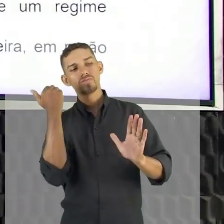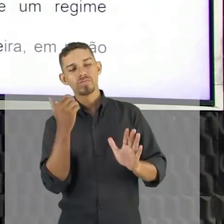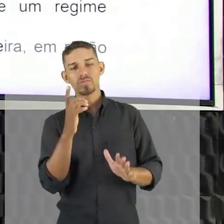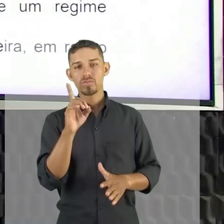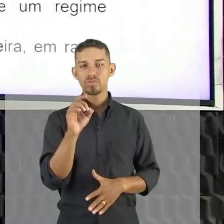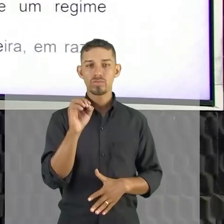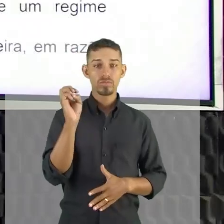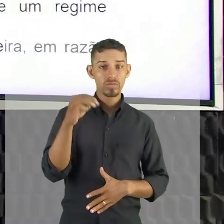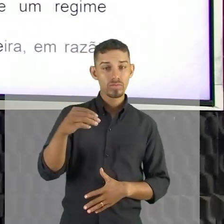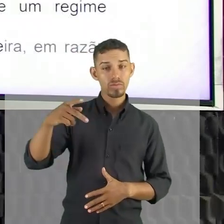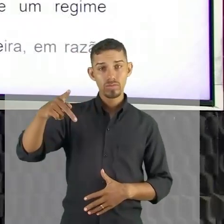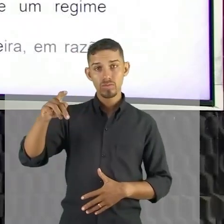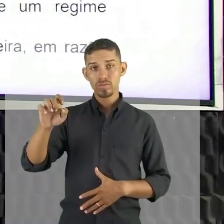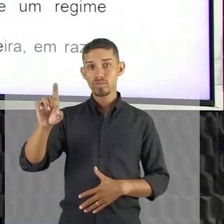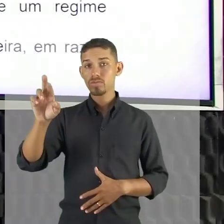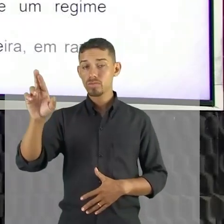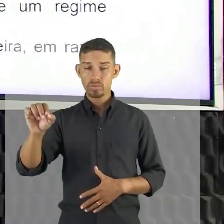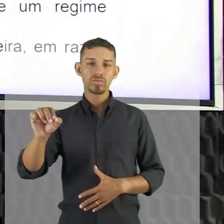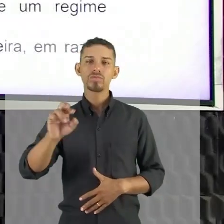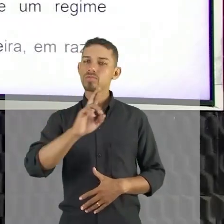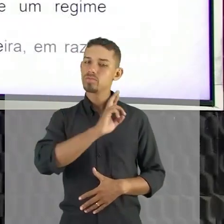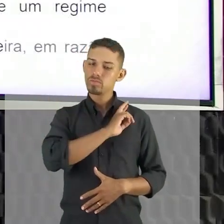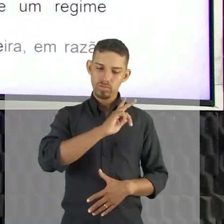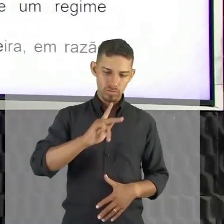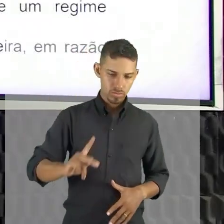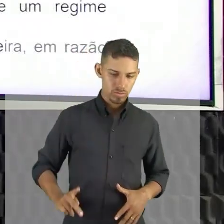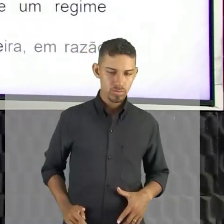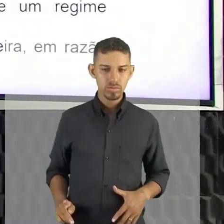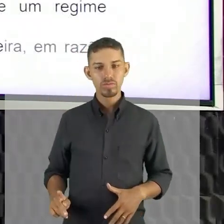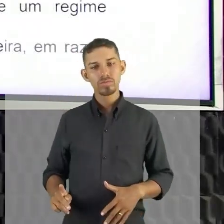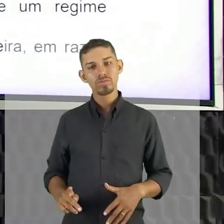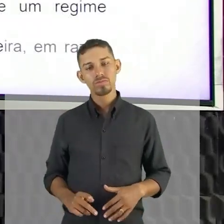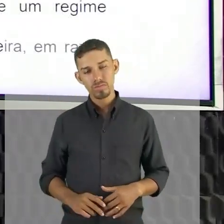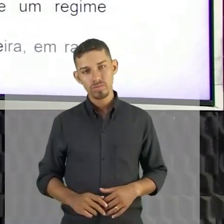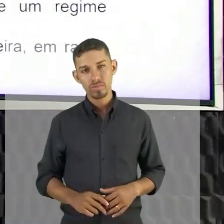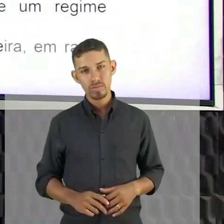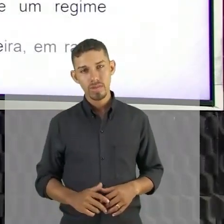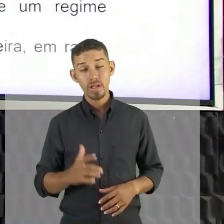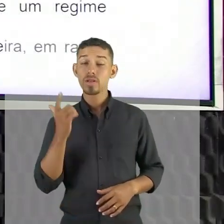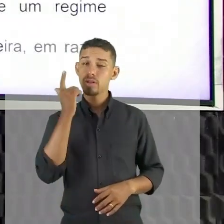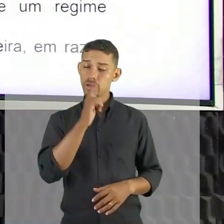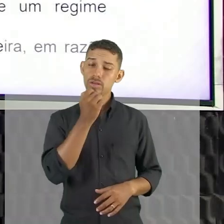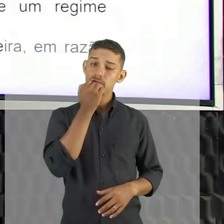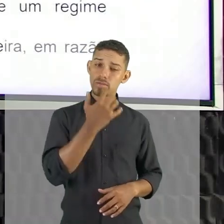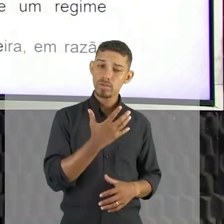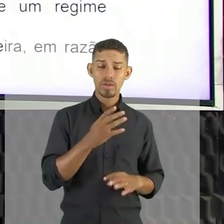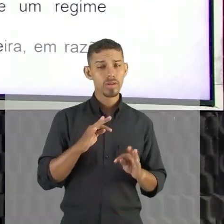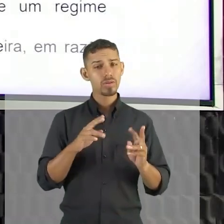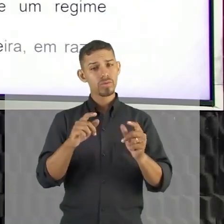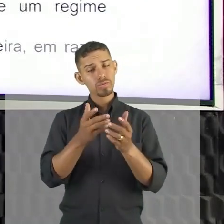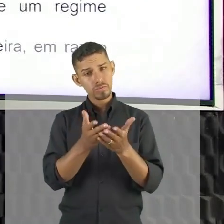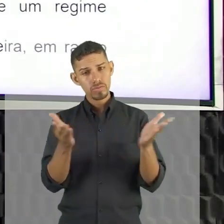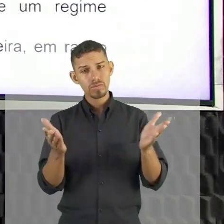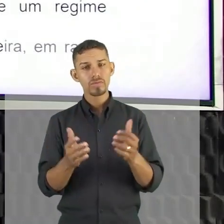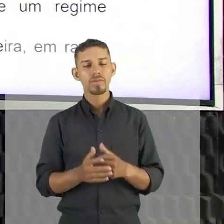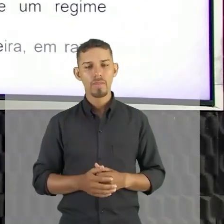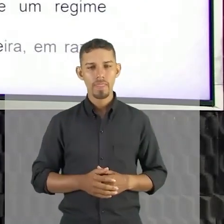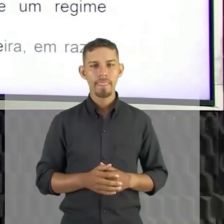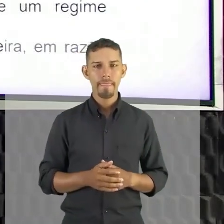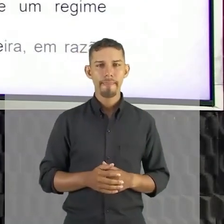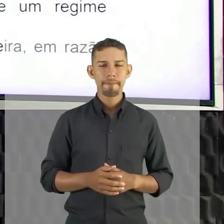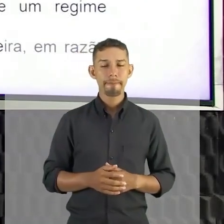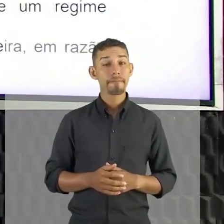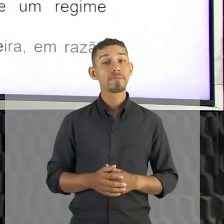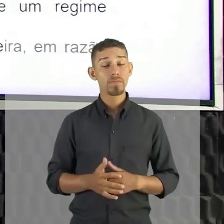poder e instituir uma república, né, que, ao ver deles, né, iria beneficiar a todos. Então, preste bem